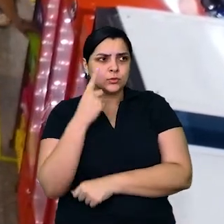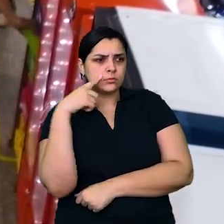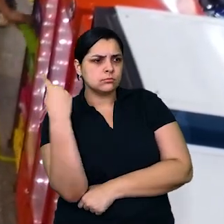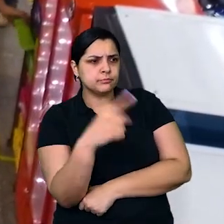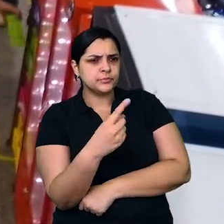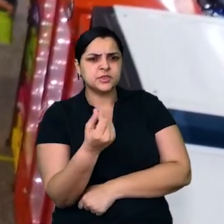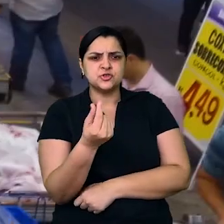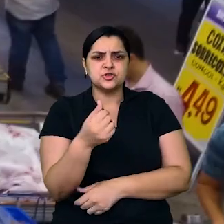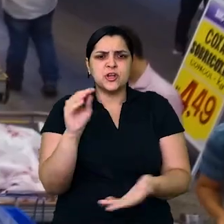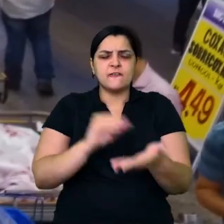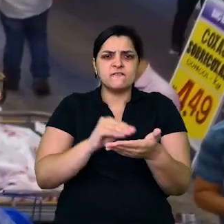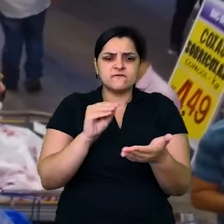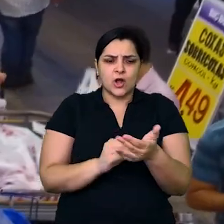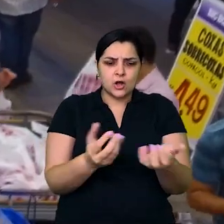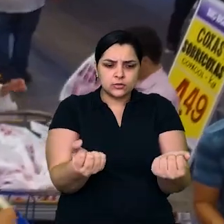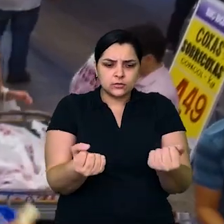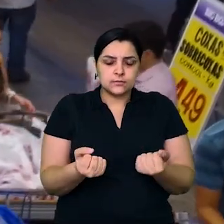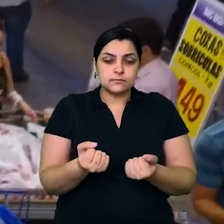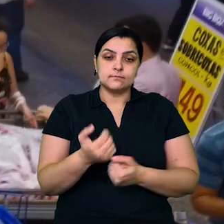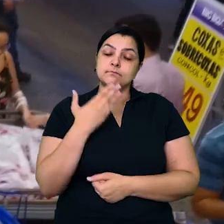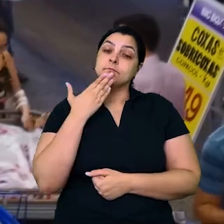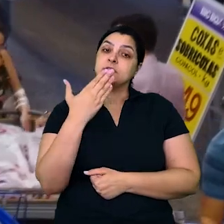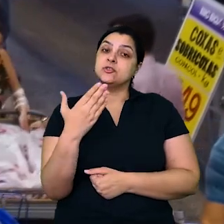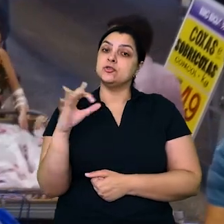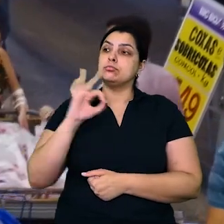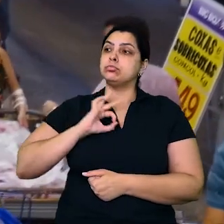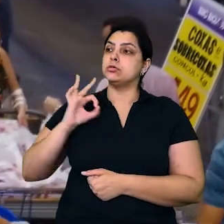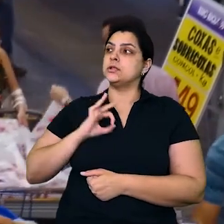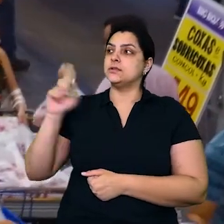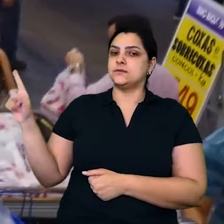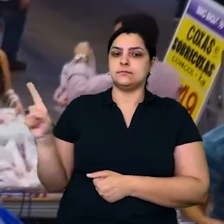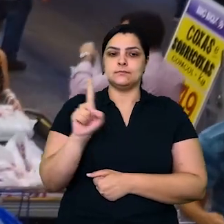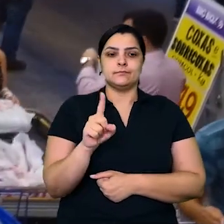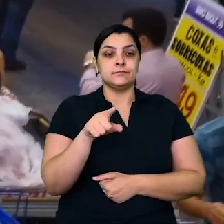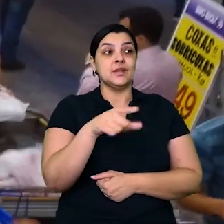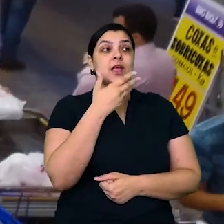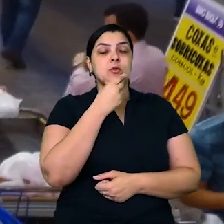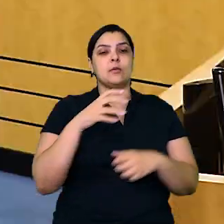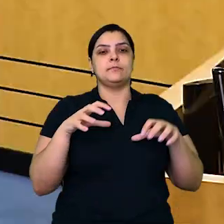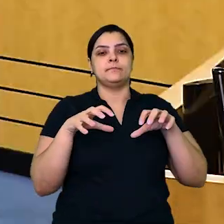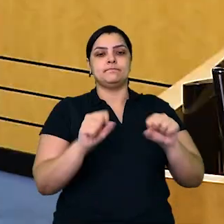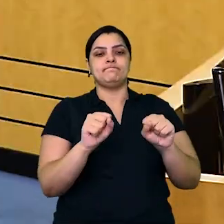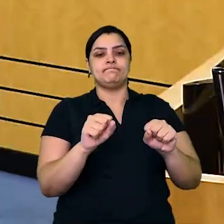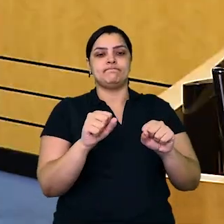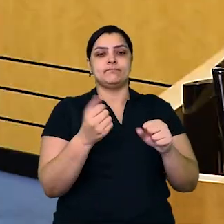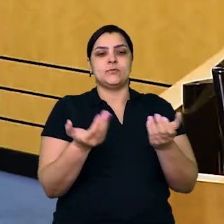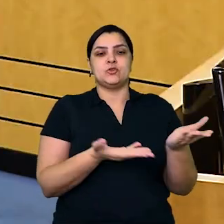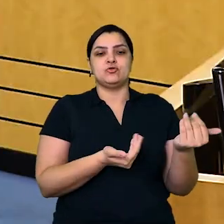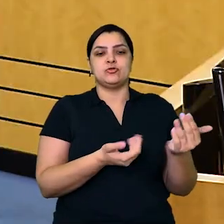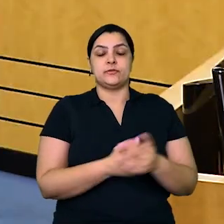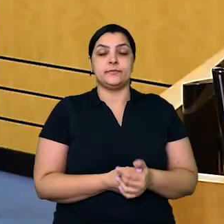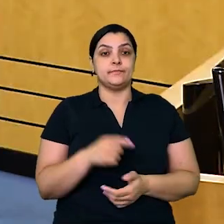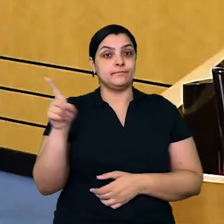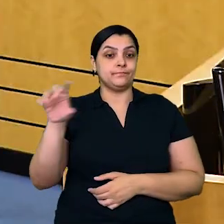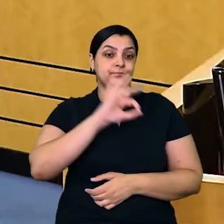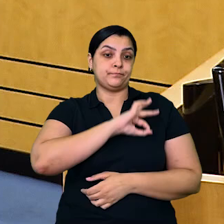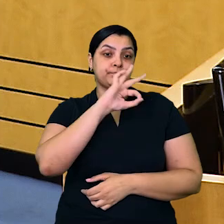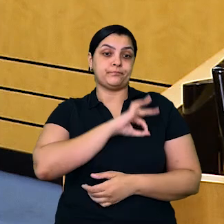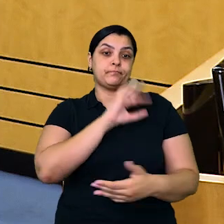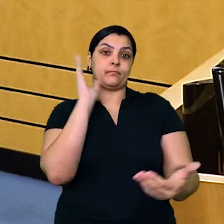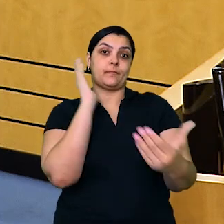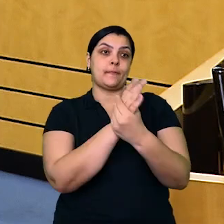que faltava dinheiro na registradora, pediu apoio policial e o garoto acabou apreendido. Na delegacia, foi